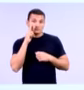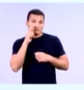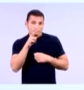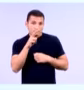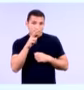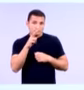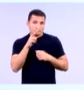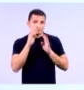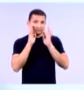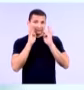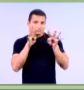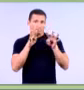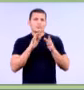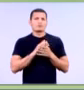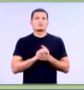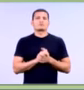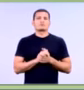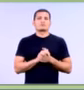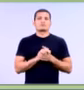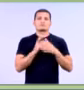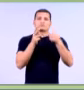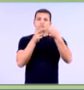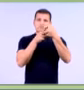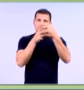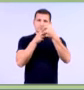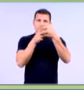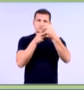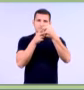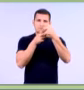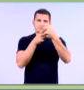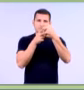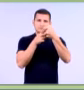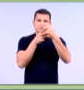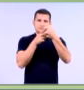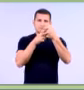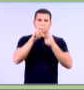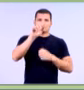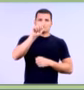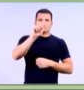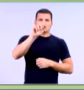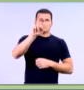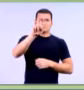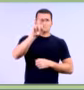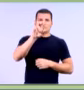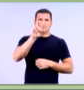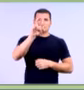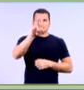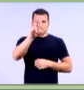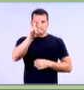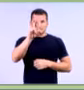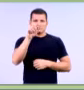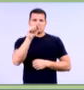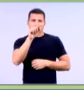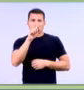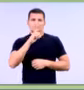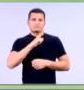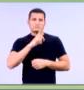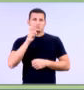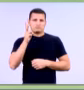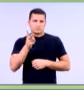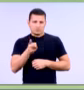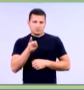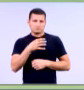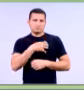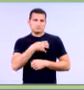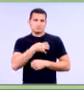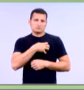Que situação é essa? O verbo haver, quando ele tem o mesmo sentido de